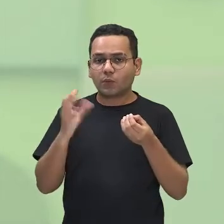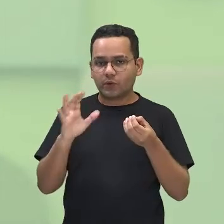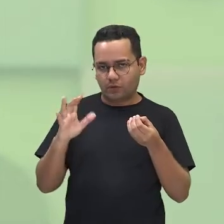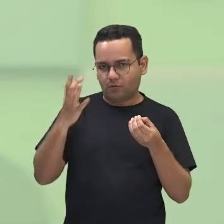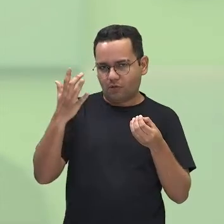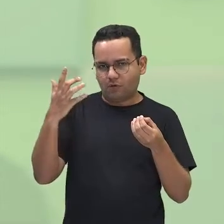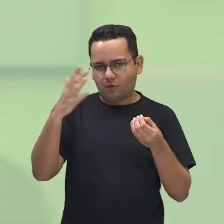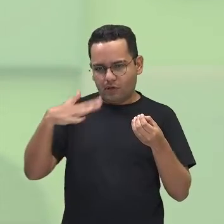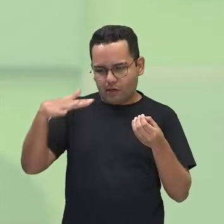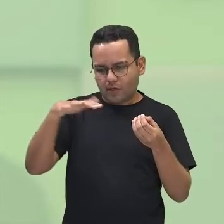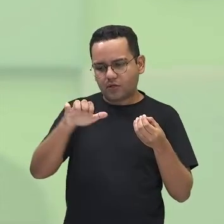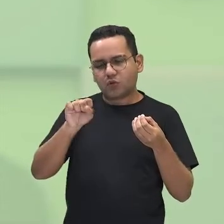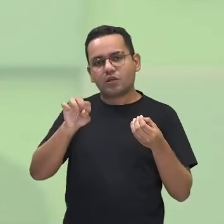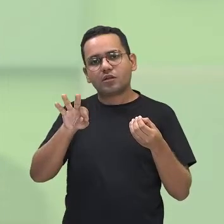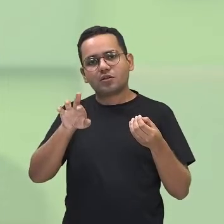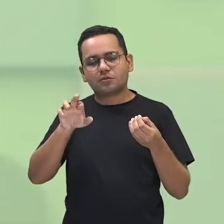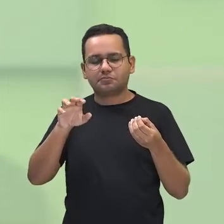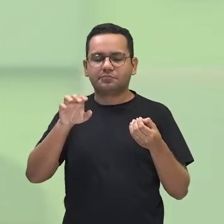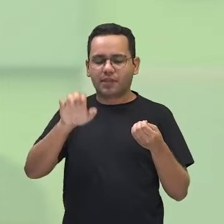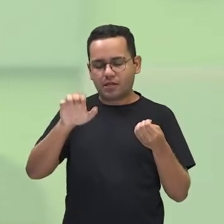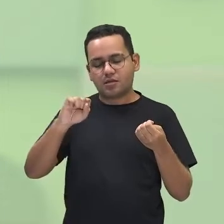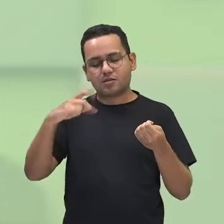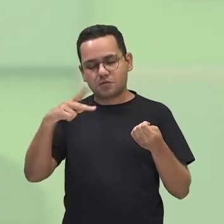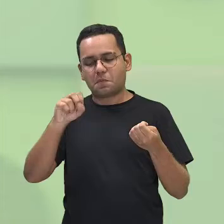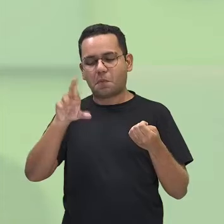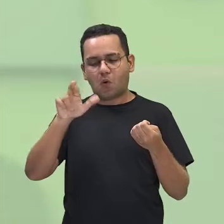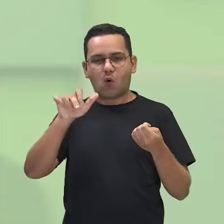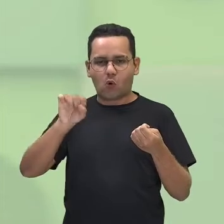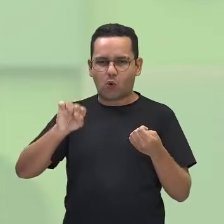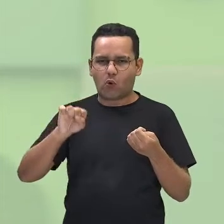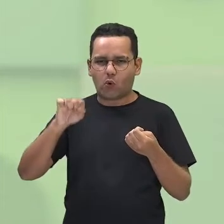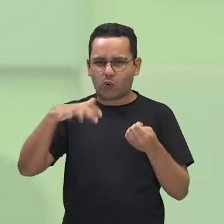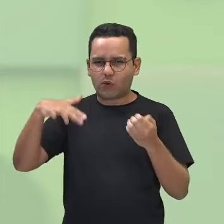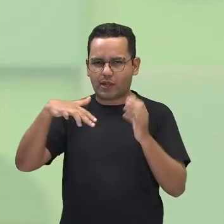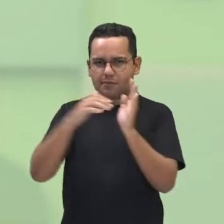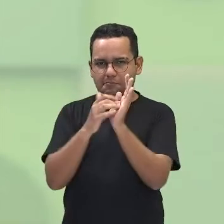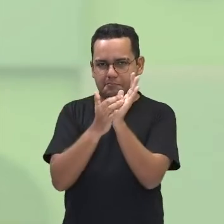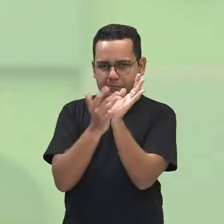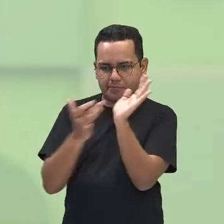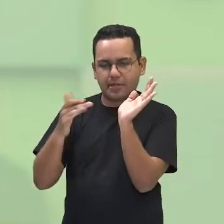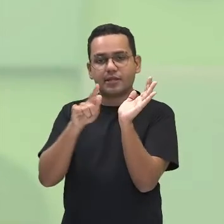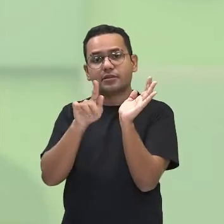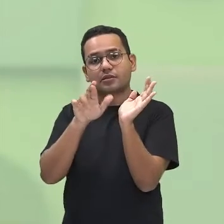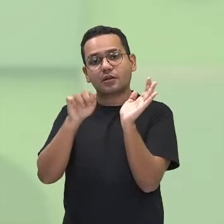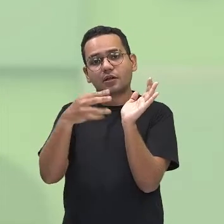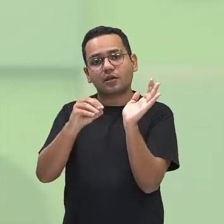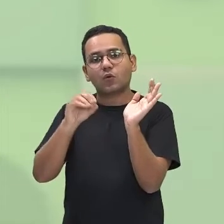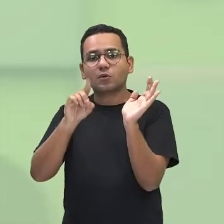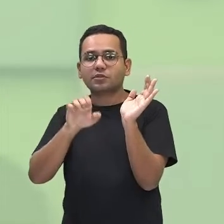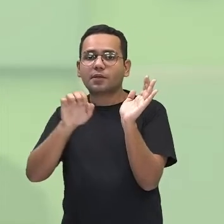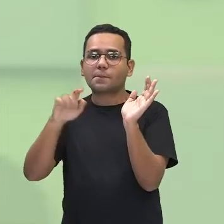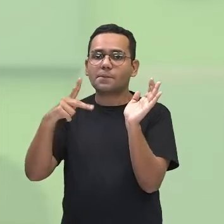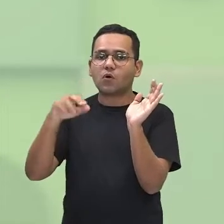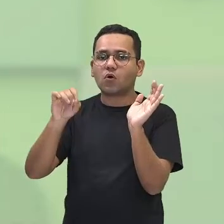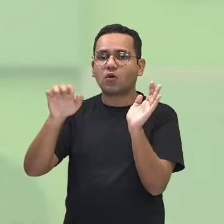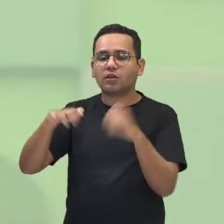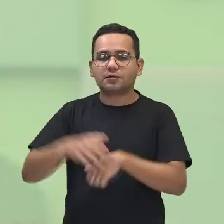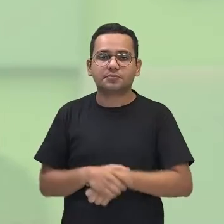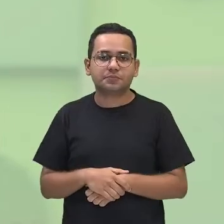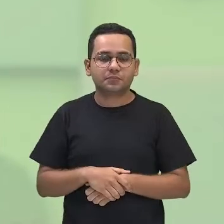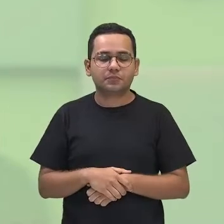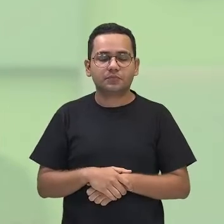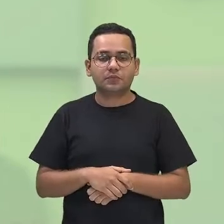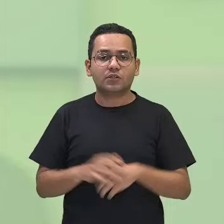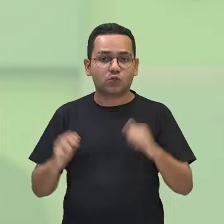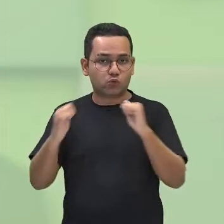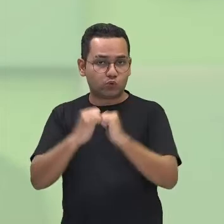a liberação desses esporos do grão de pólen que vai ali se juntar à flor, no caso aí a flor masculina, vai se juntar à flor